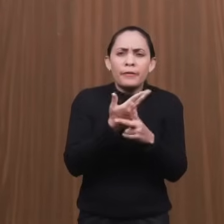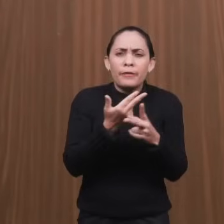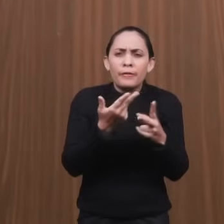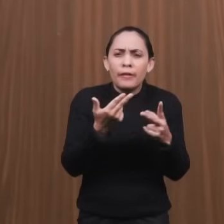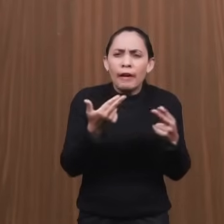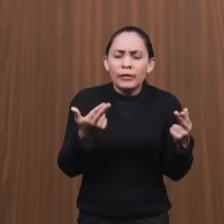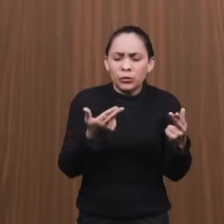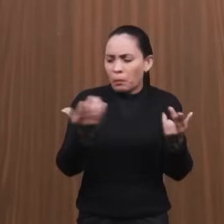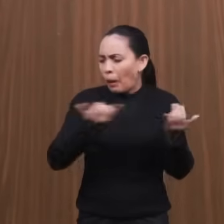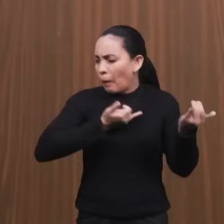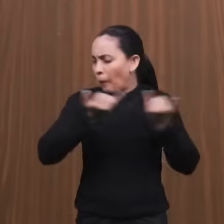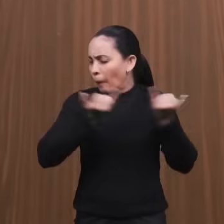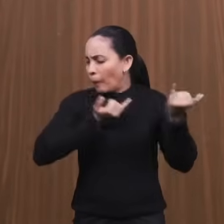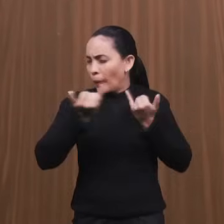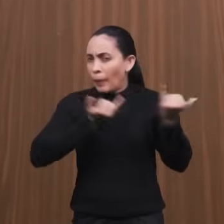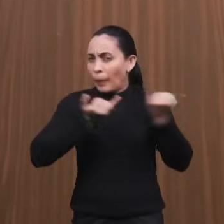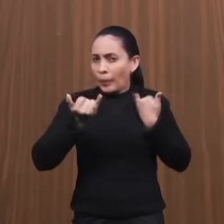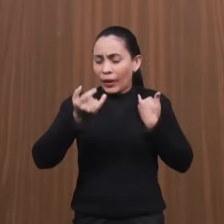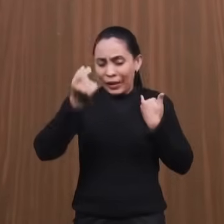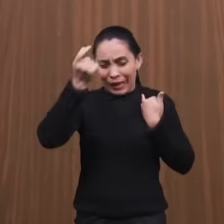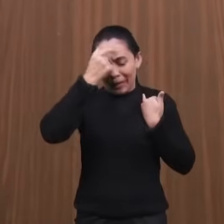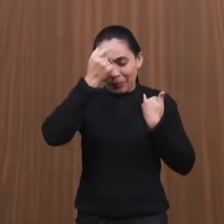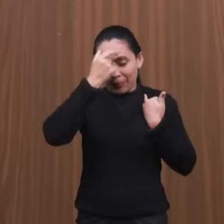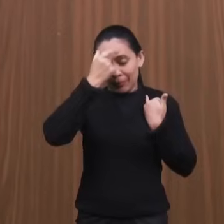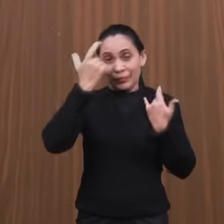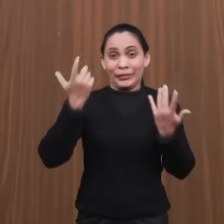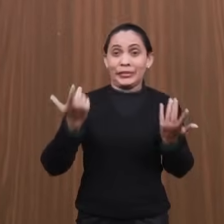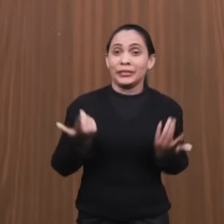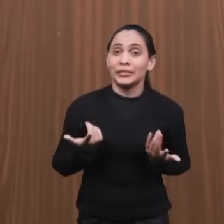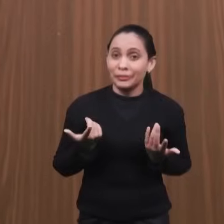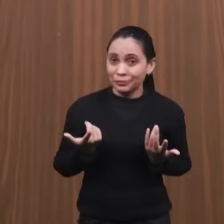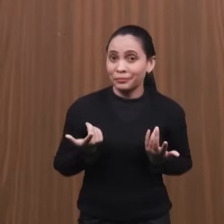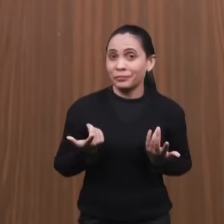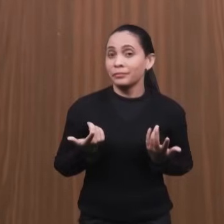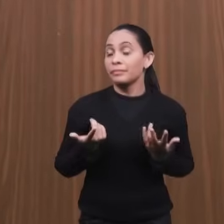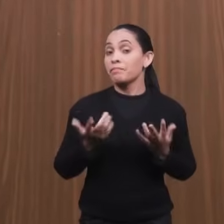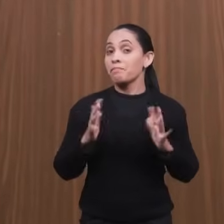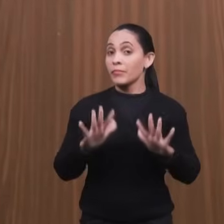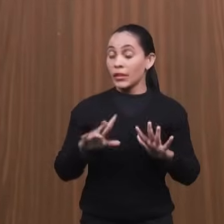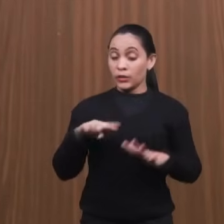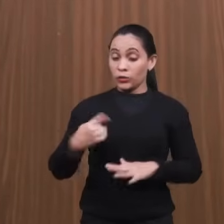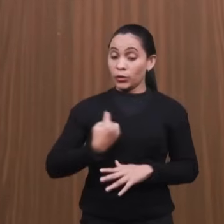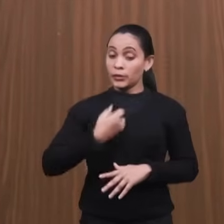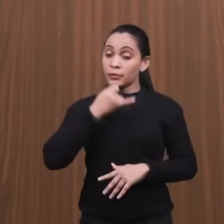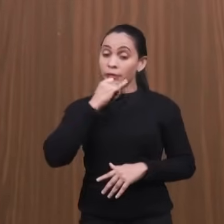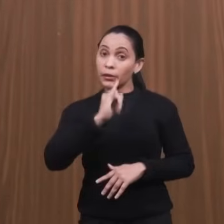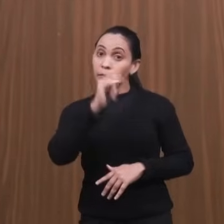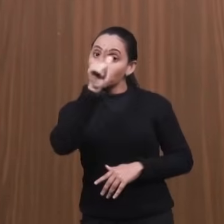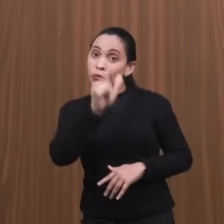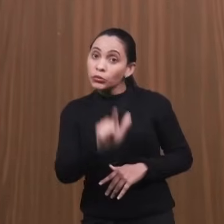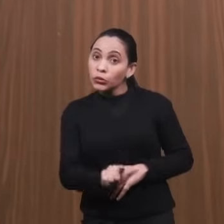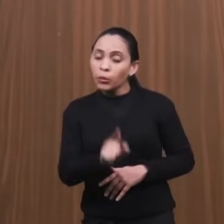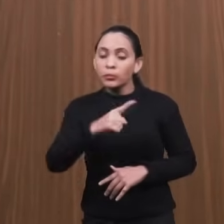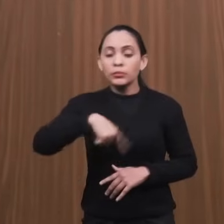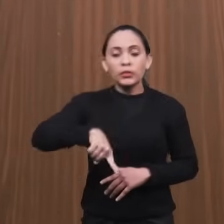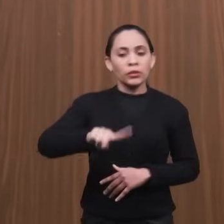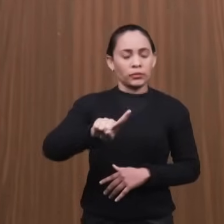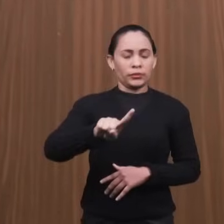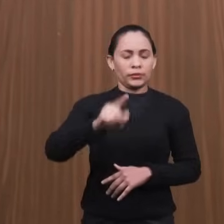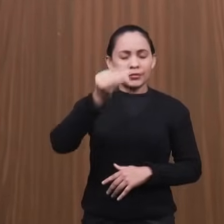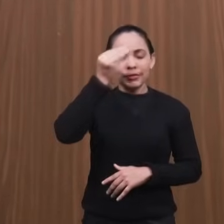tantas interferências, a mente sendo atingida. Mas nós repetimos, para deixar bem